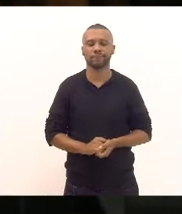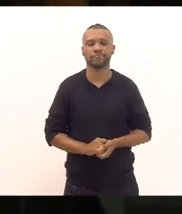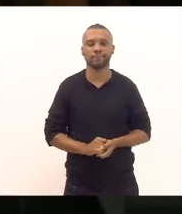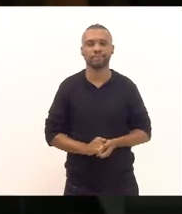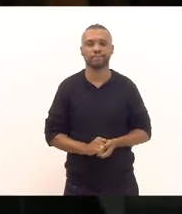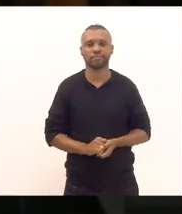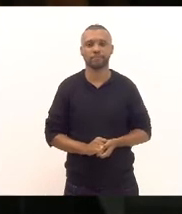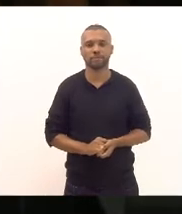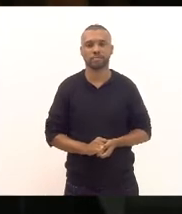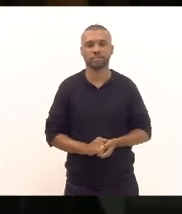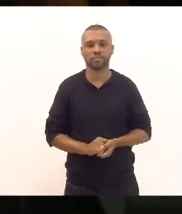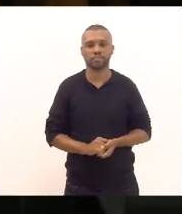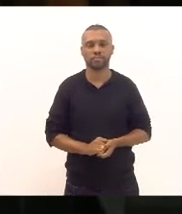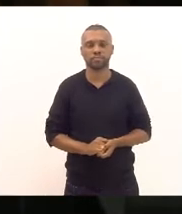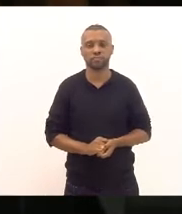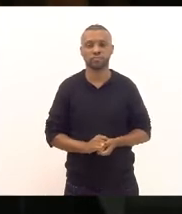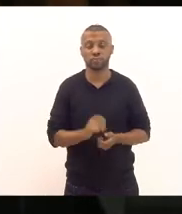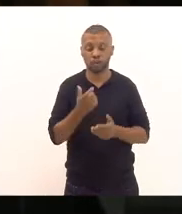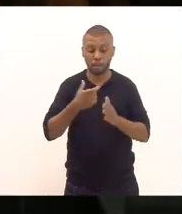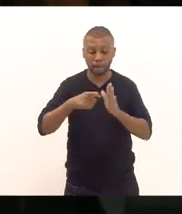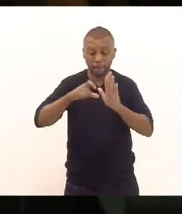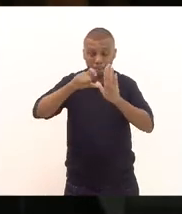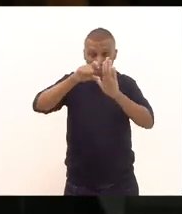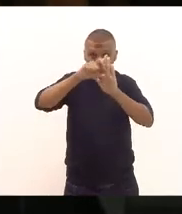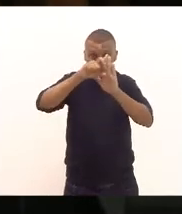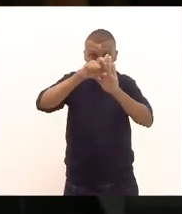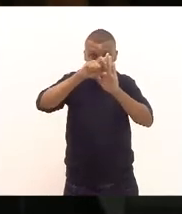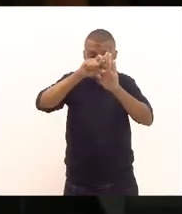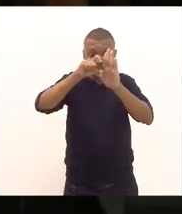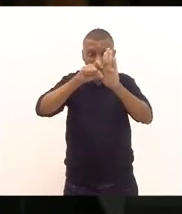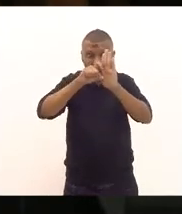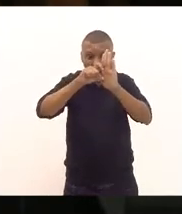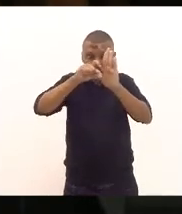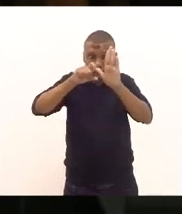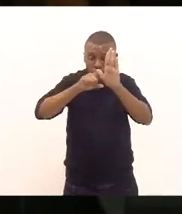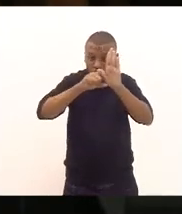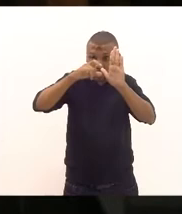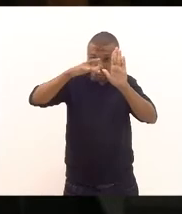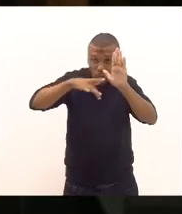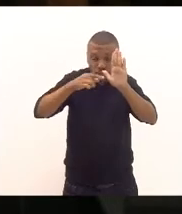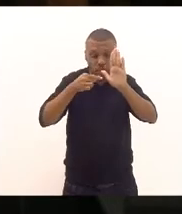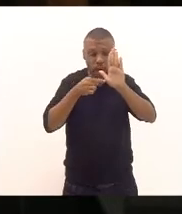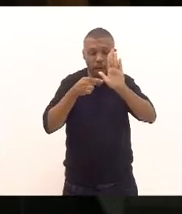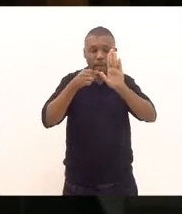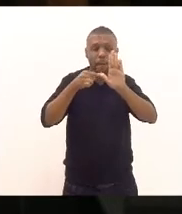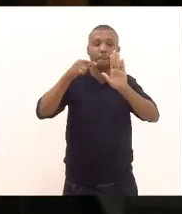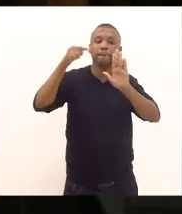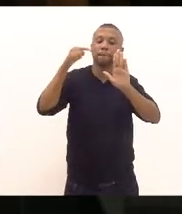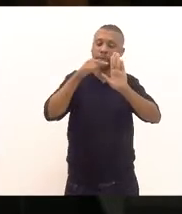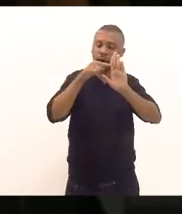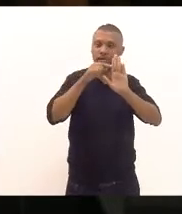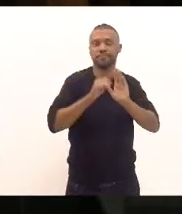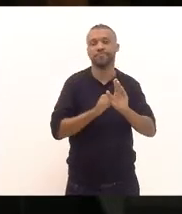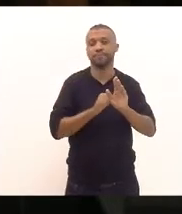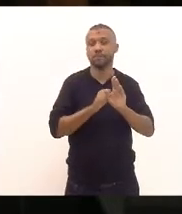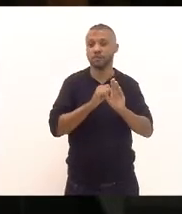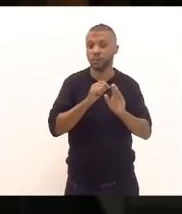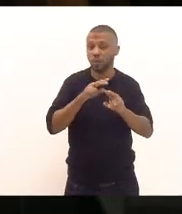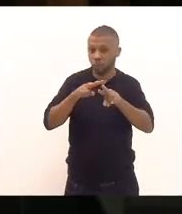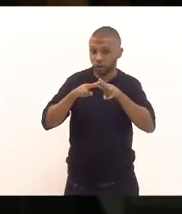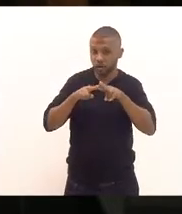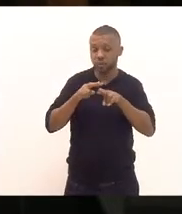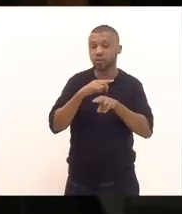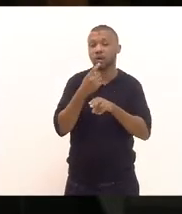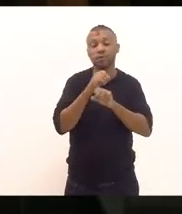do pé no antepenúltimo parágrafo e diz o seguinte neste sentido e esclarecermos o que